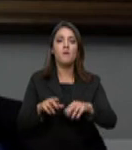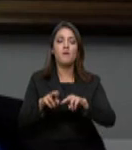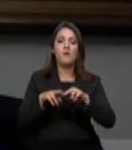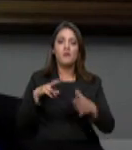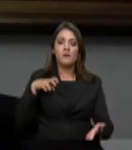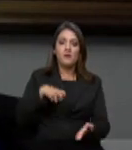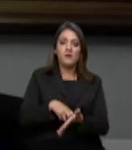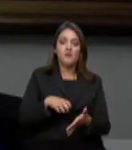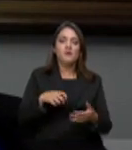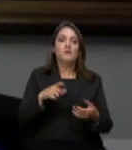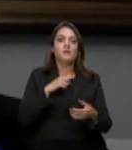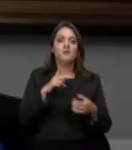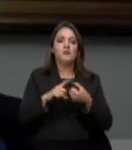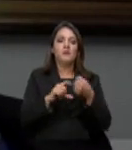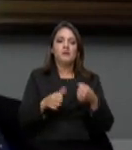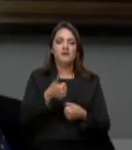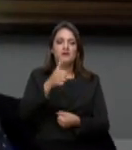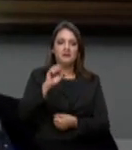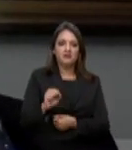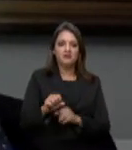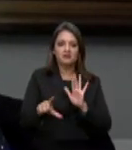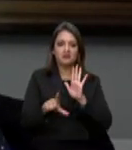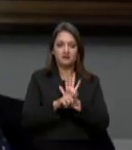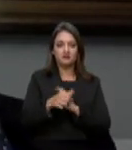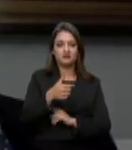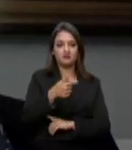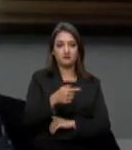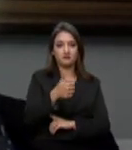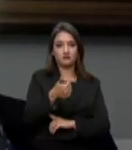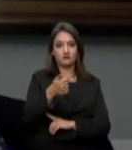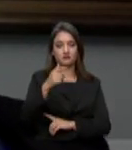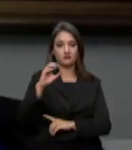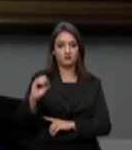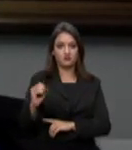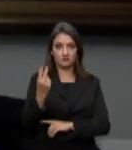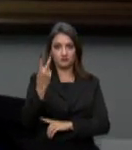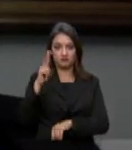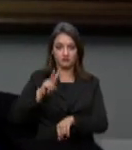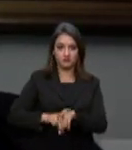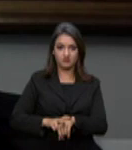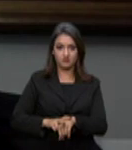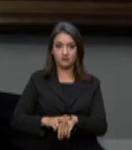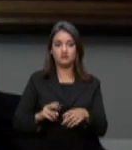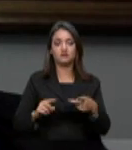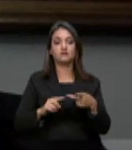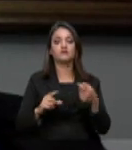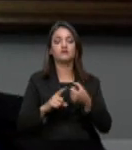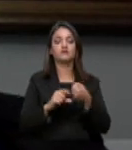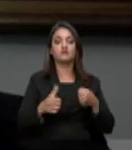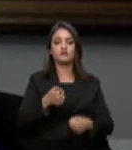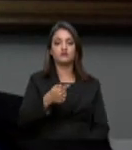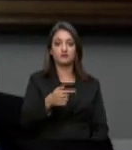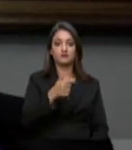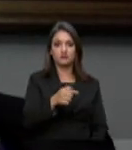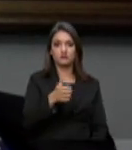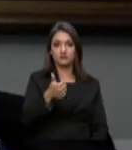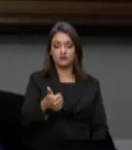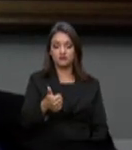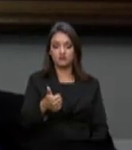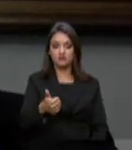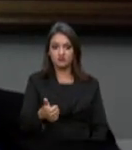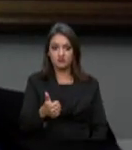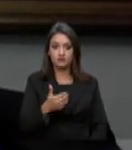artigo 18 da Lei se sentem os 7083 por duas vezes na forma do artigo 71